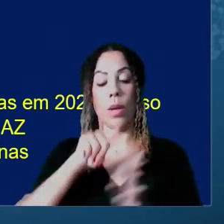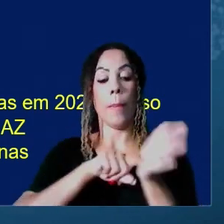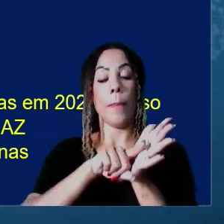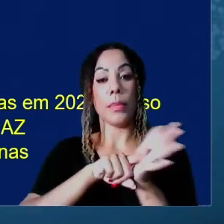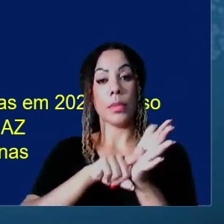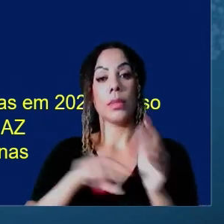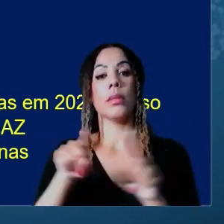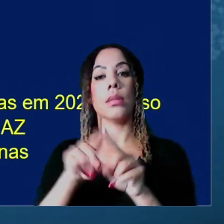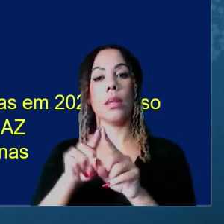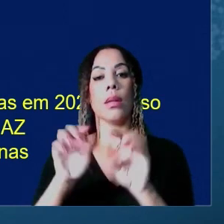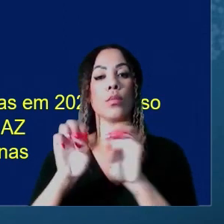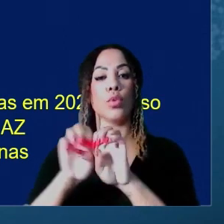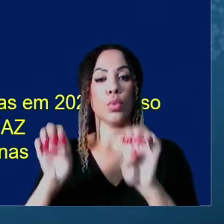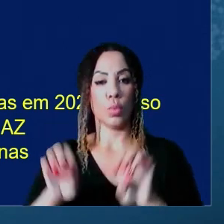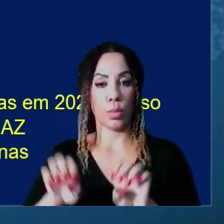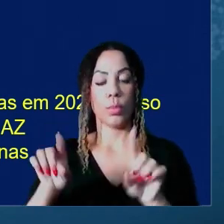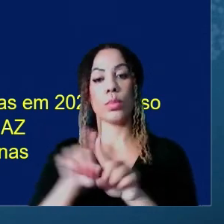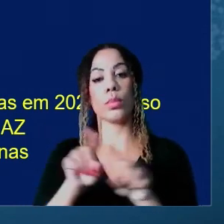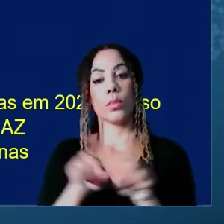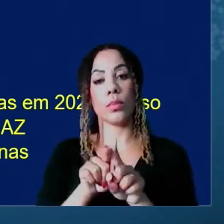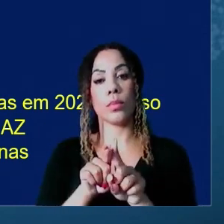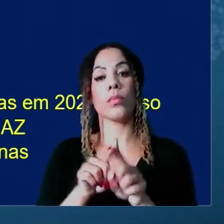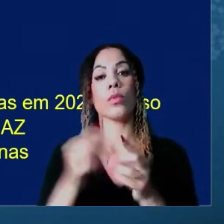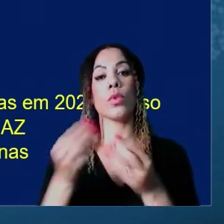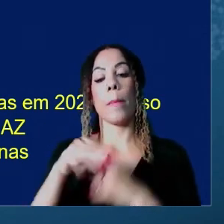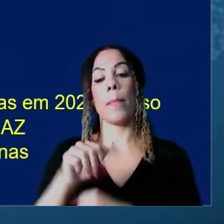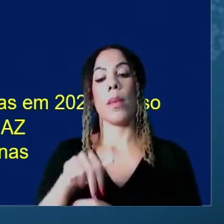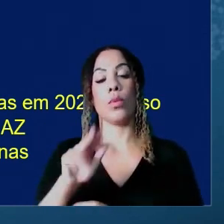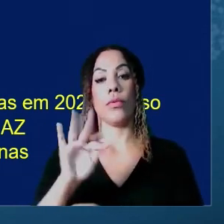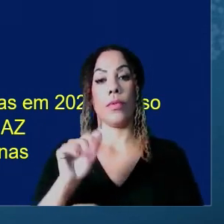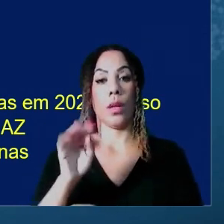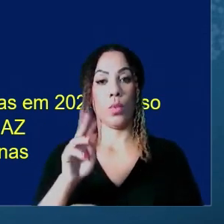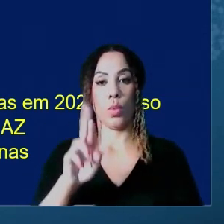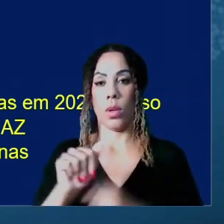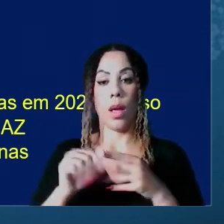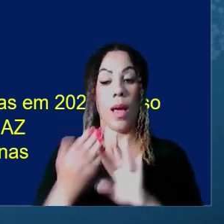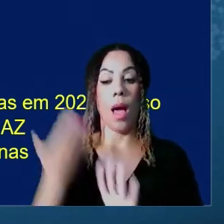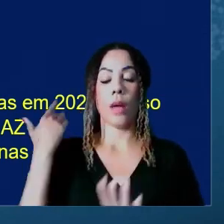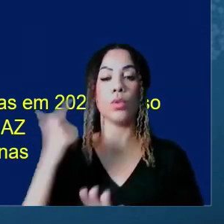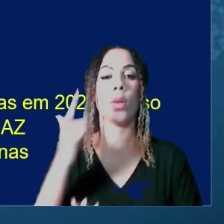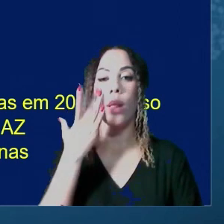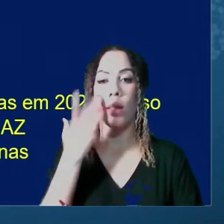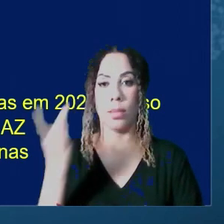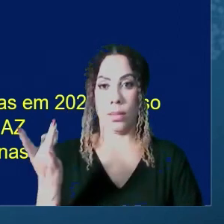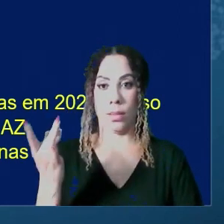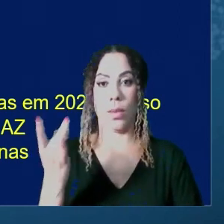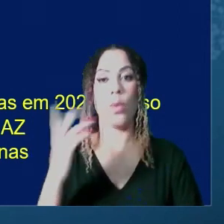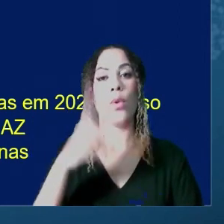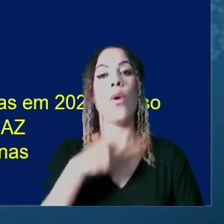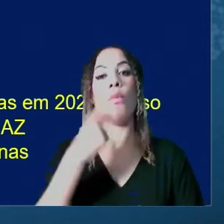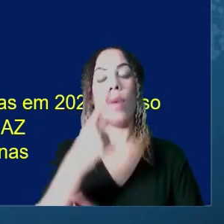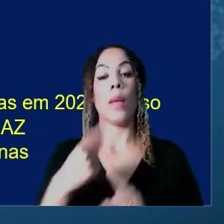quanto em infraestrutura, quanto também em manufatura. Isso não era visto antes, como eu disse, era uma fase após a